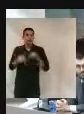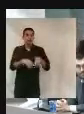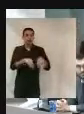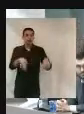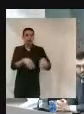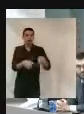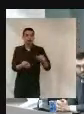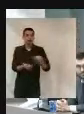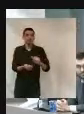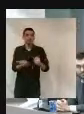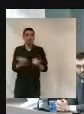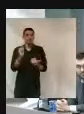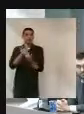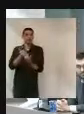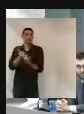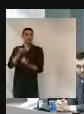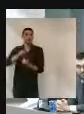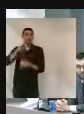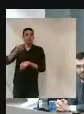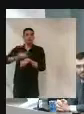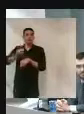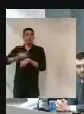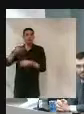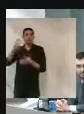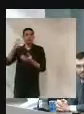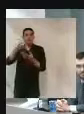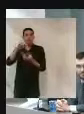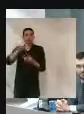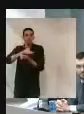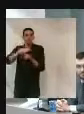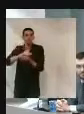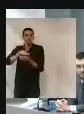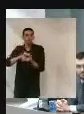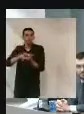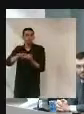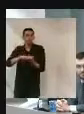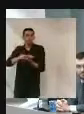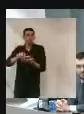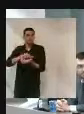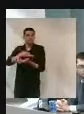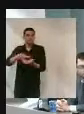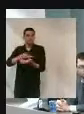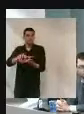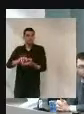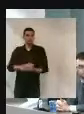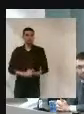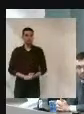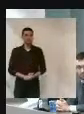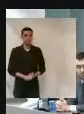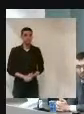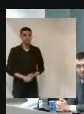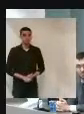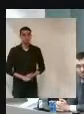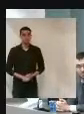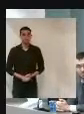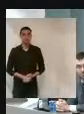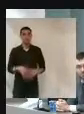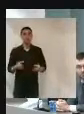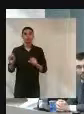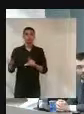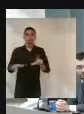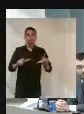elaborados com empresa privada, uma empresa que trabalha na área específica dessas aplicações. Pode passar, por